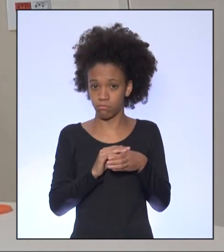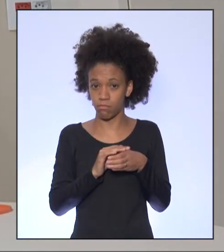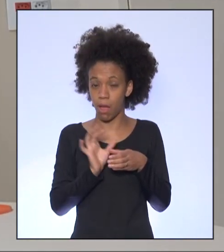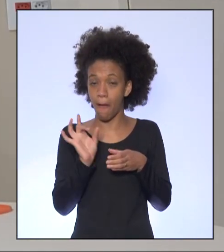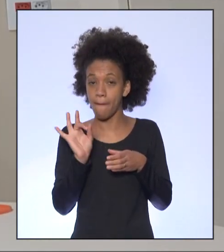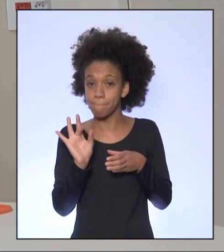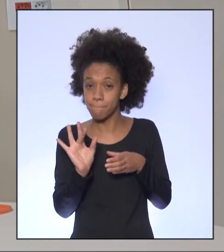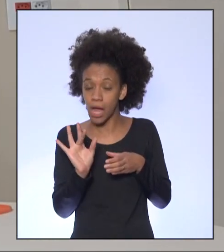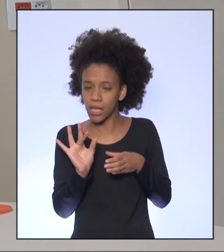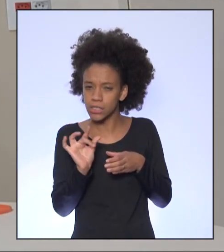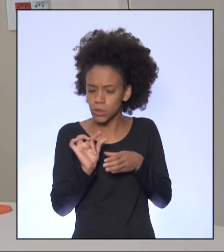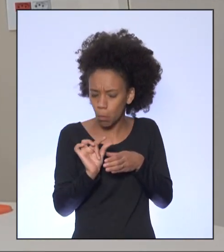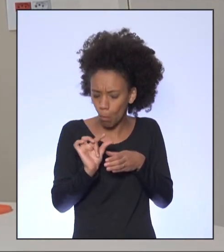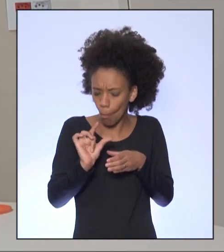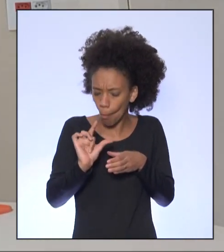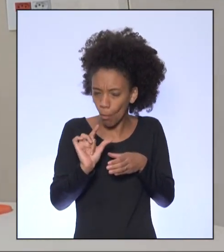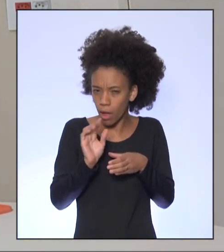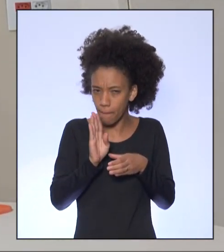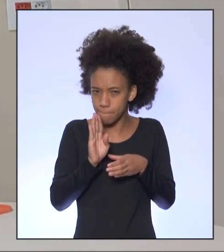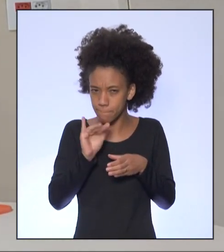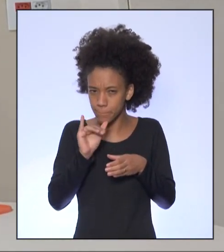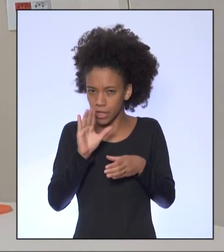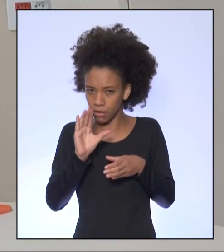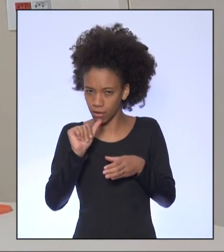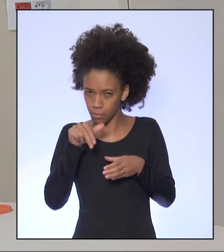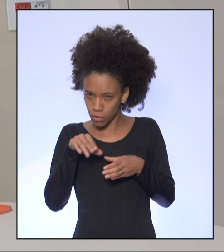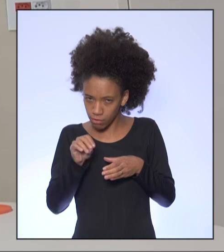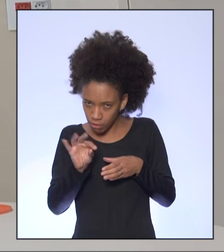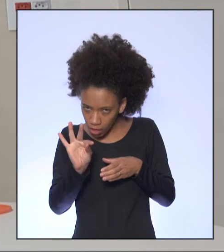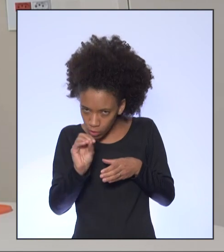nós vamos adicionar uma quantidade de bicarbonato de sódio.